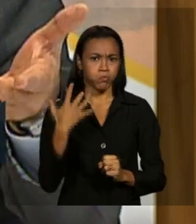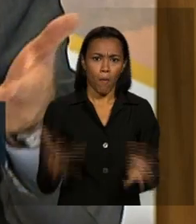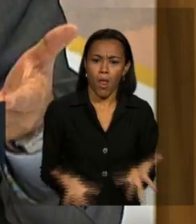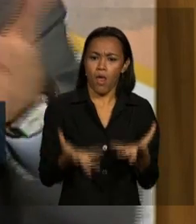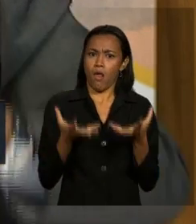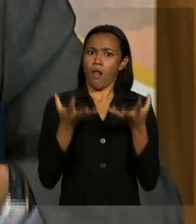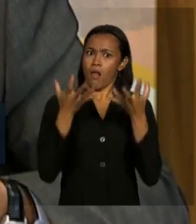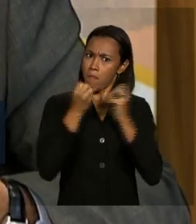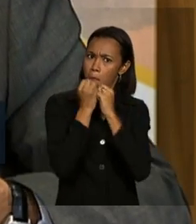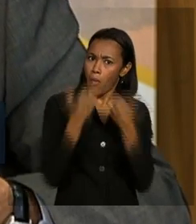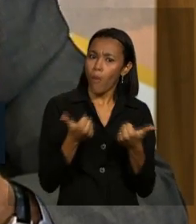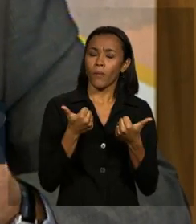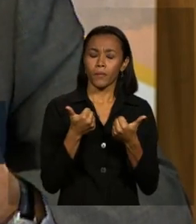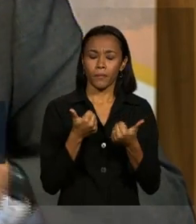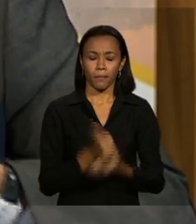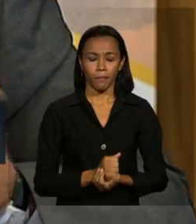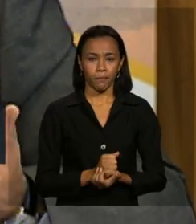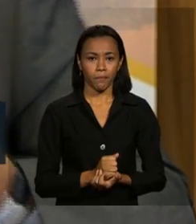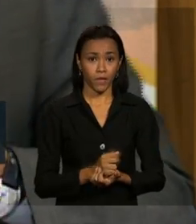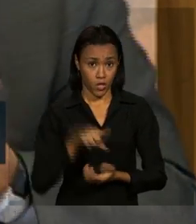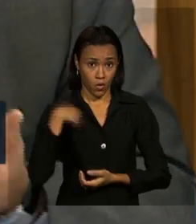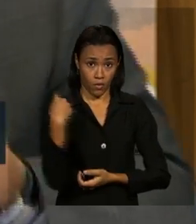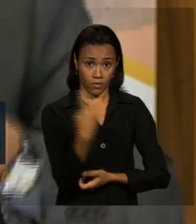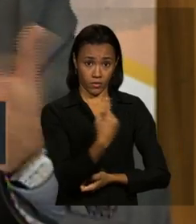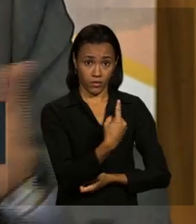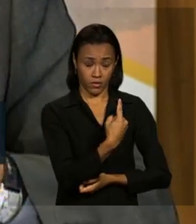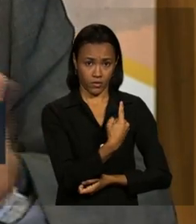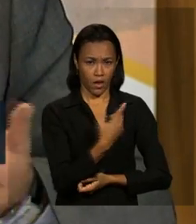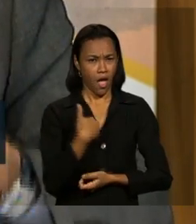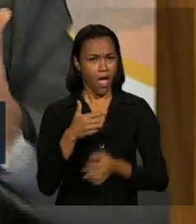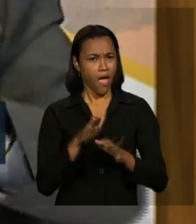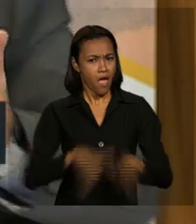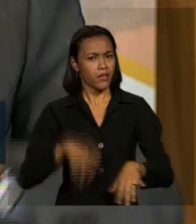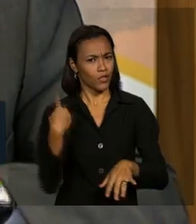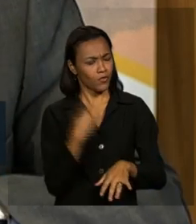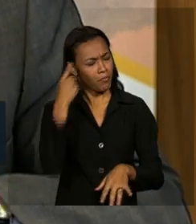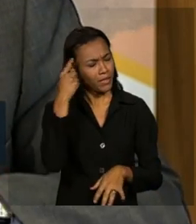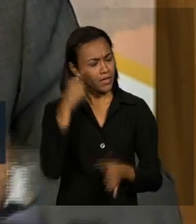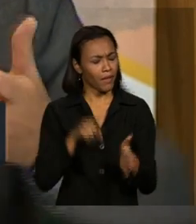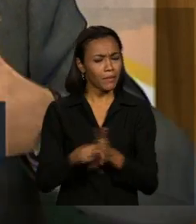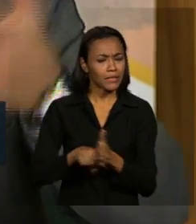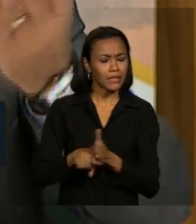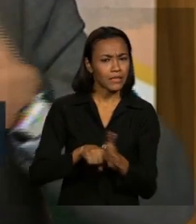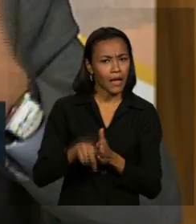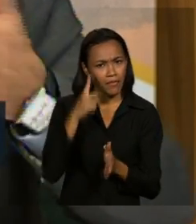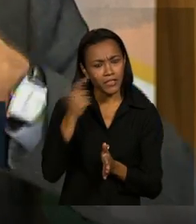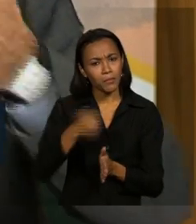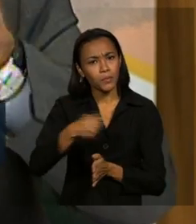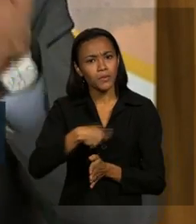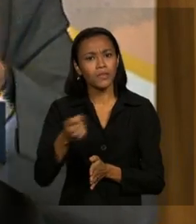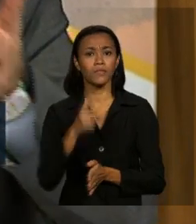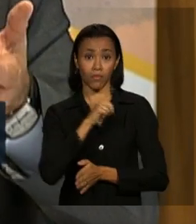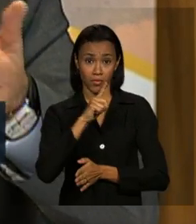alavancar um desenvolvimento que vai usar esse quer diz nós eh eh Então é isso que nós vamos estudar agora até soltar a licitação nós vamos